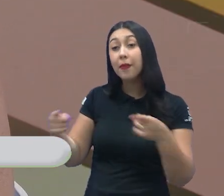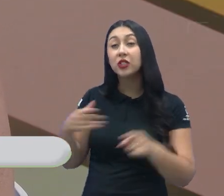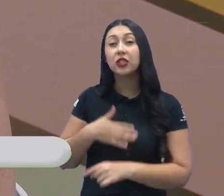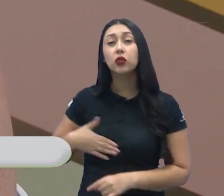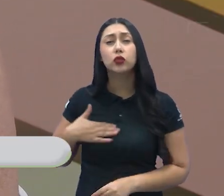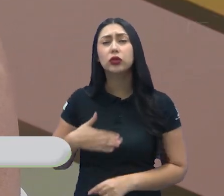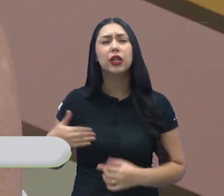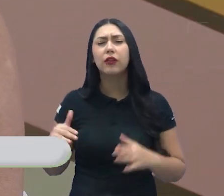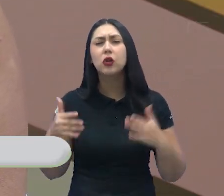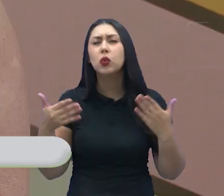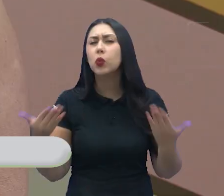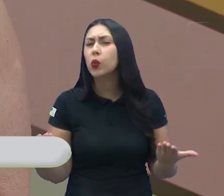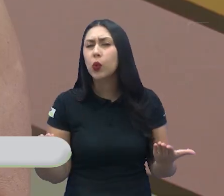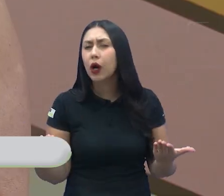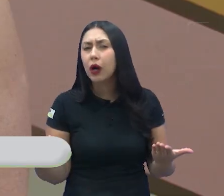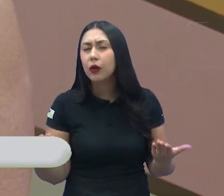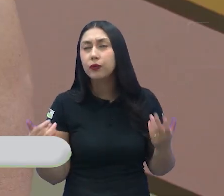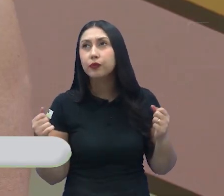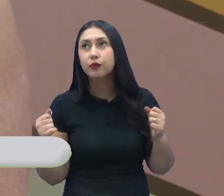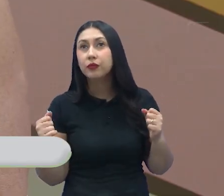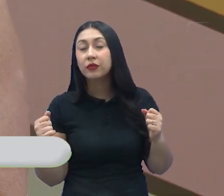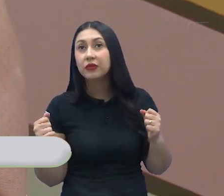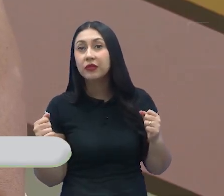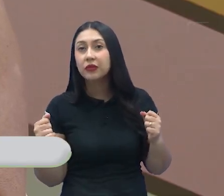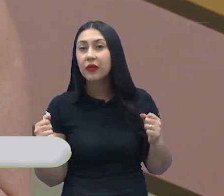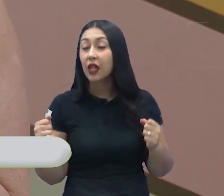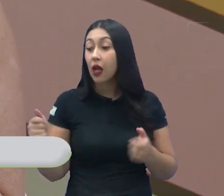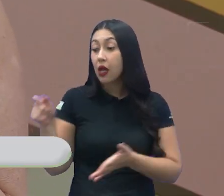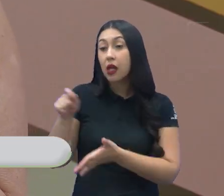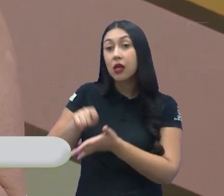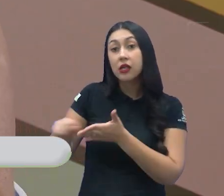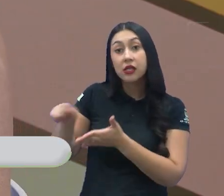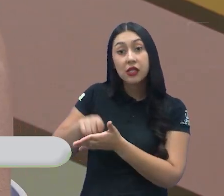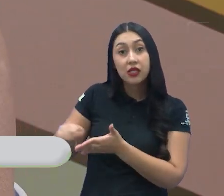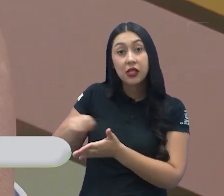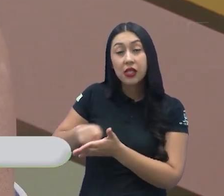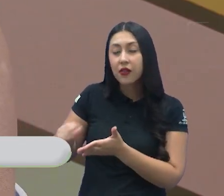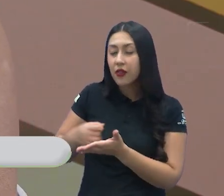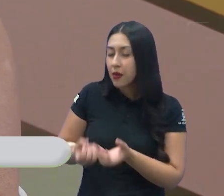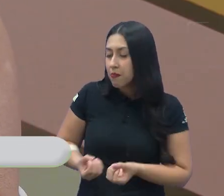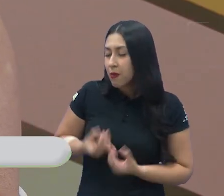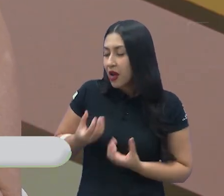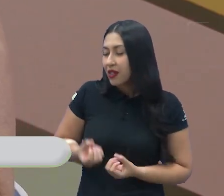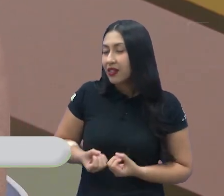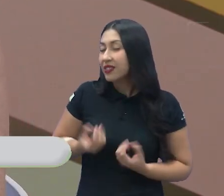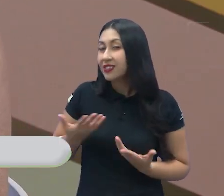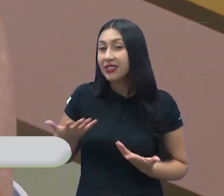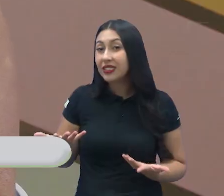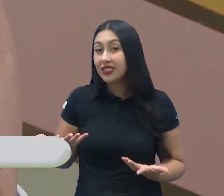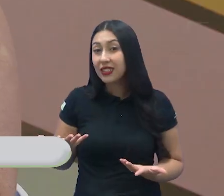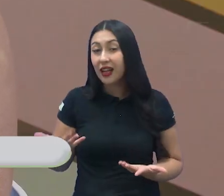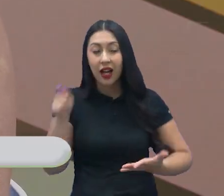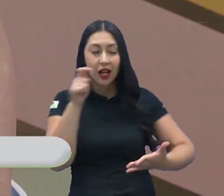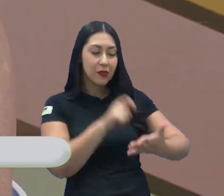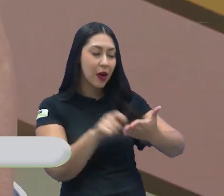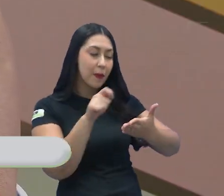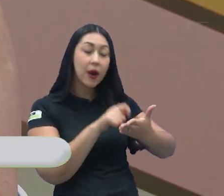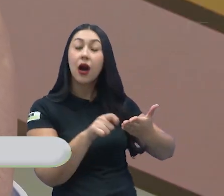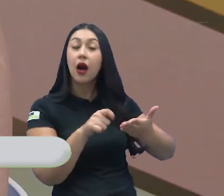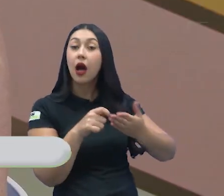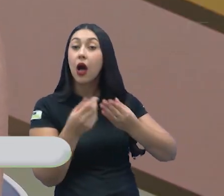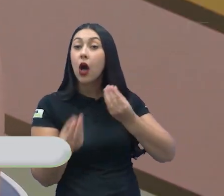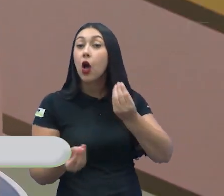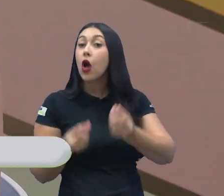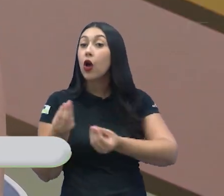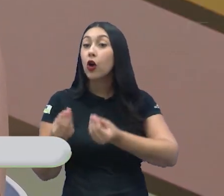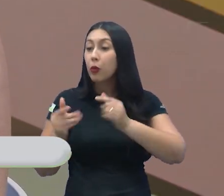de ouvir? Você escrevia poemas? Você escrevia versos? Assim, como que você lidava